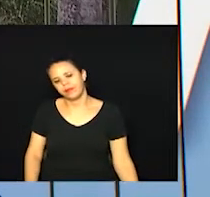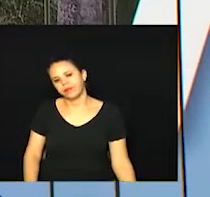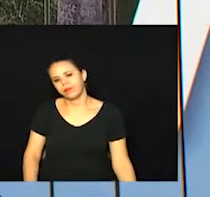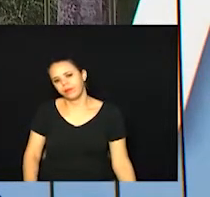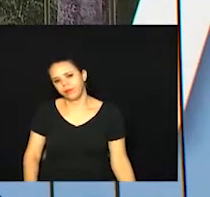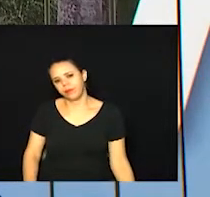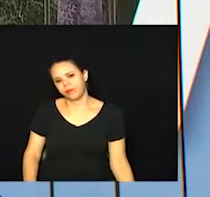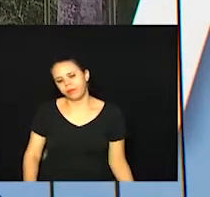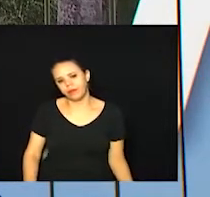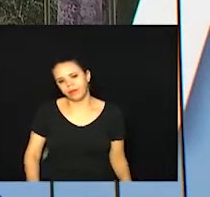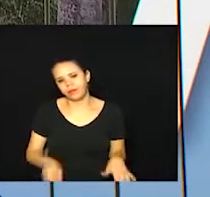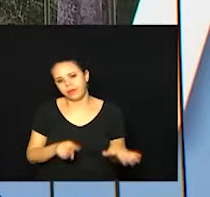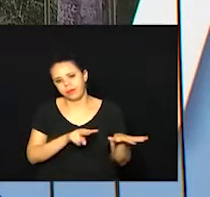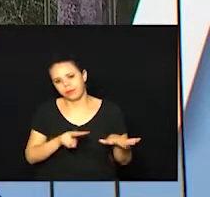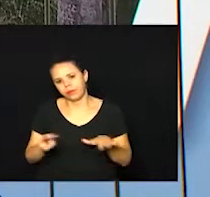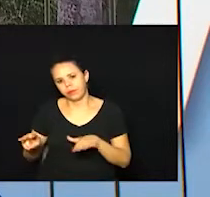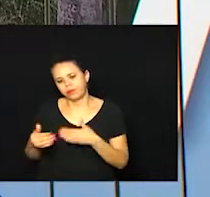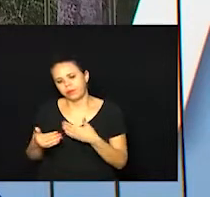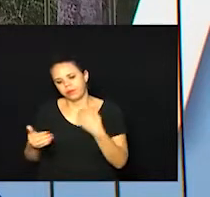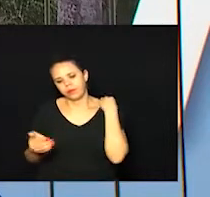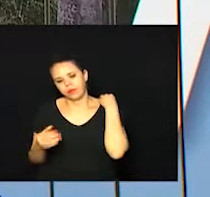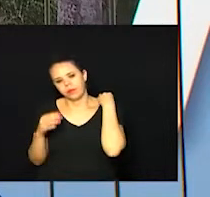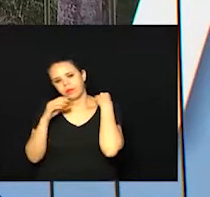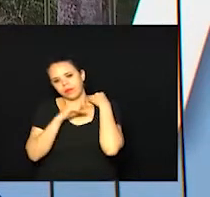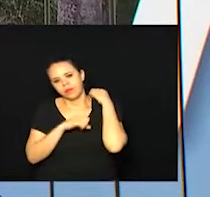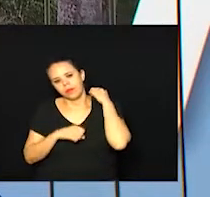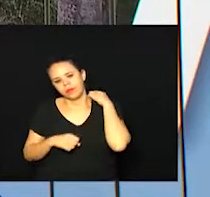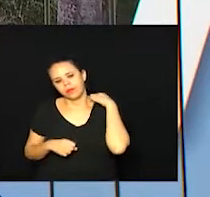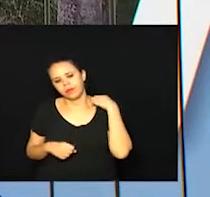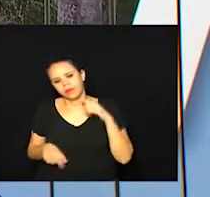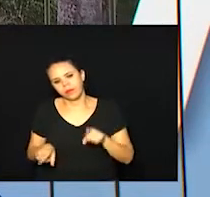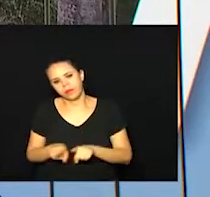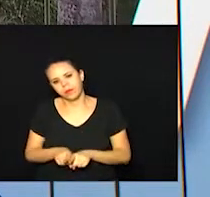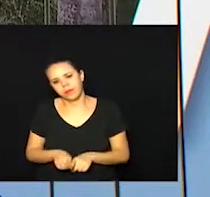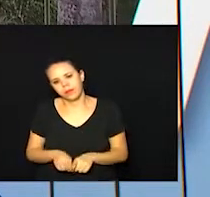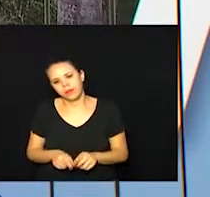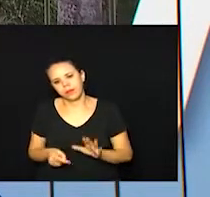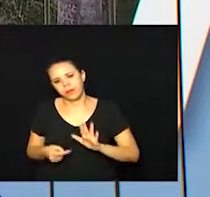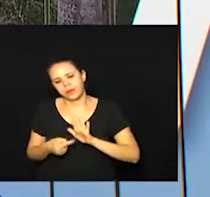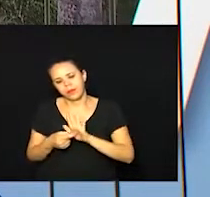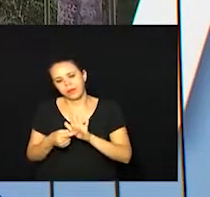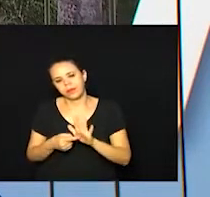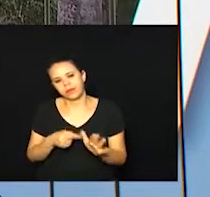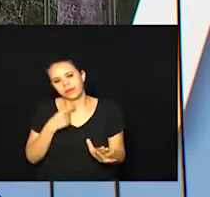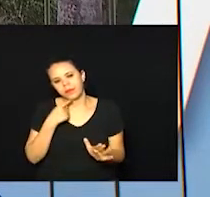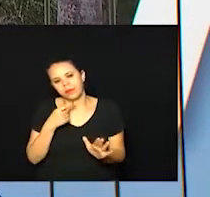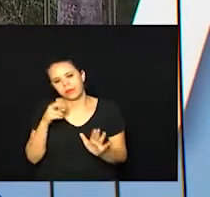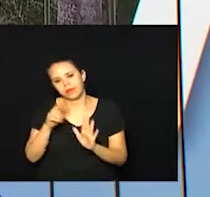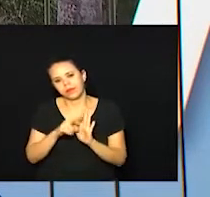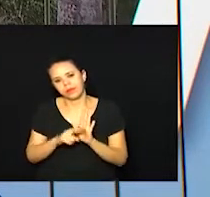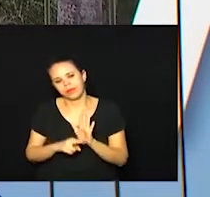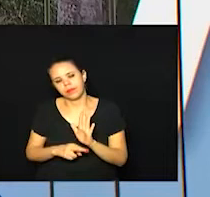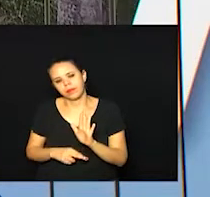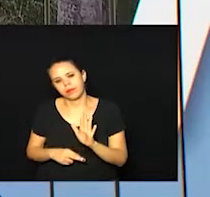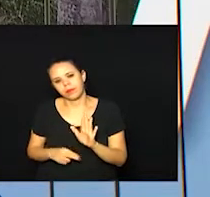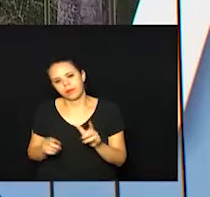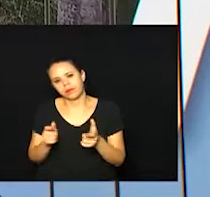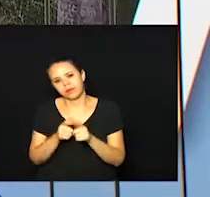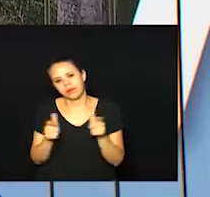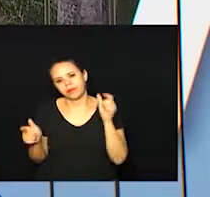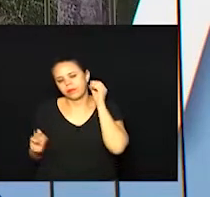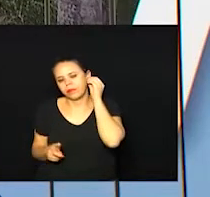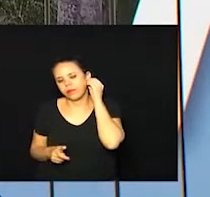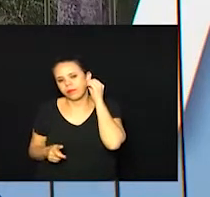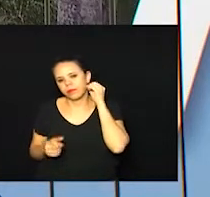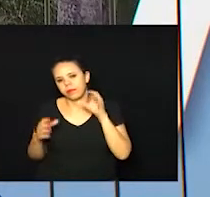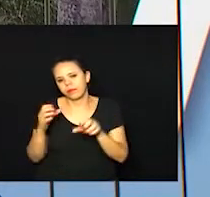para as próximas semanas, aí, uma coisa imediata também, devemos apresentar um questionamento do aumento da